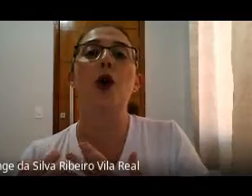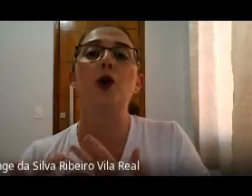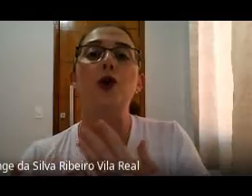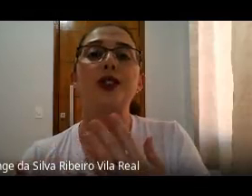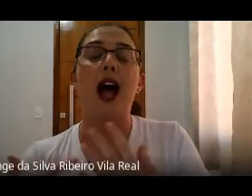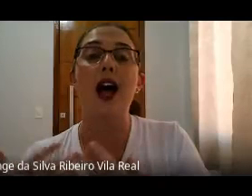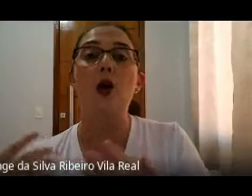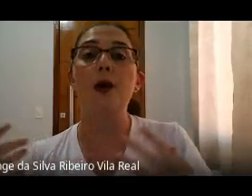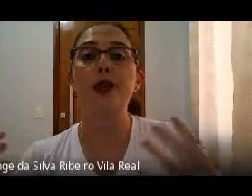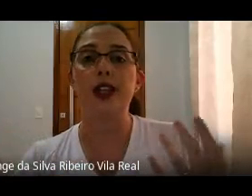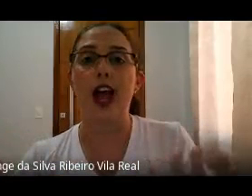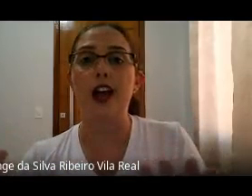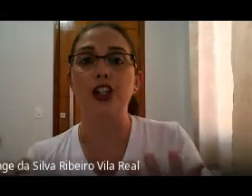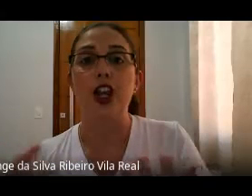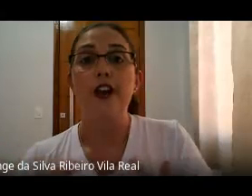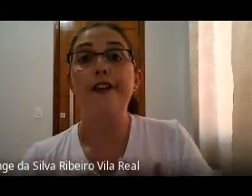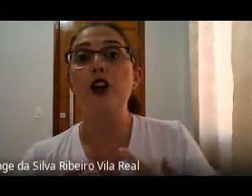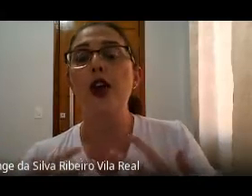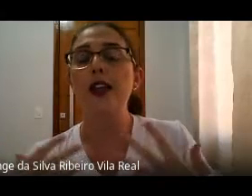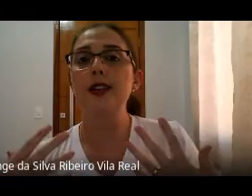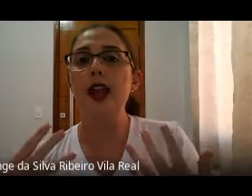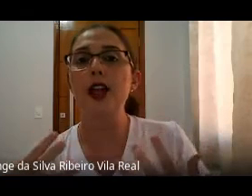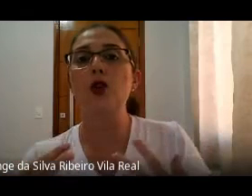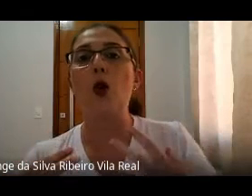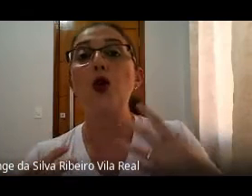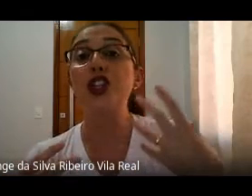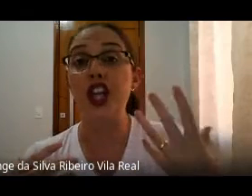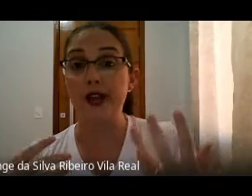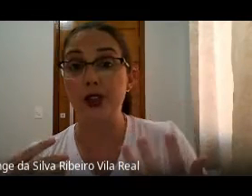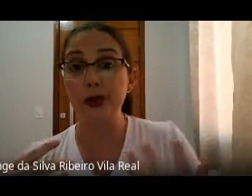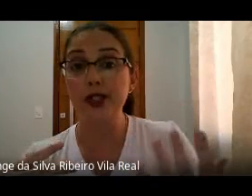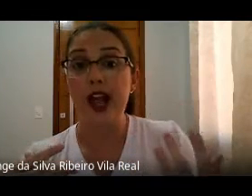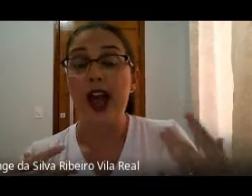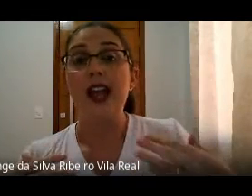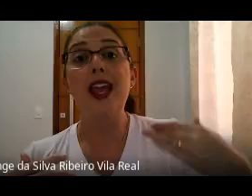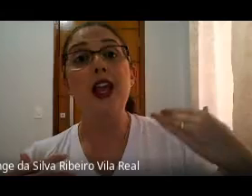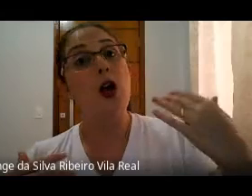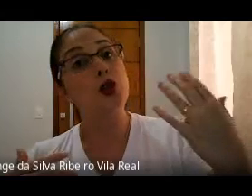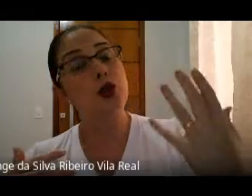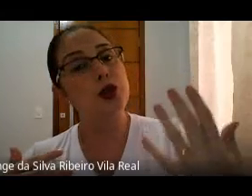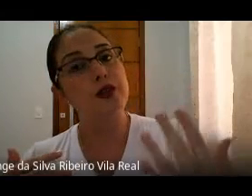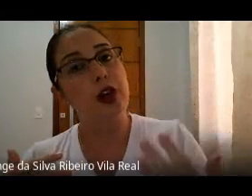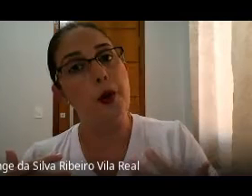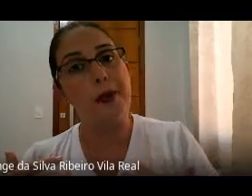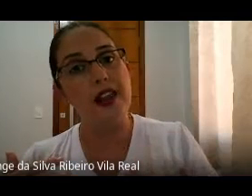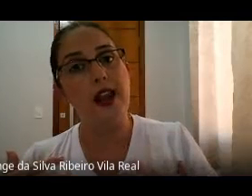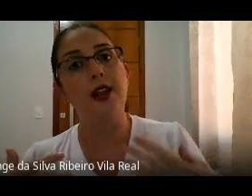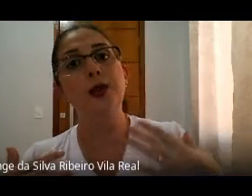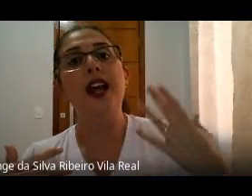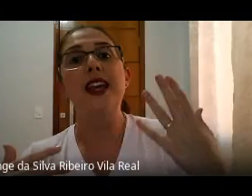aos poucos, a comunidade foi conhecendo os gestos e os surdos